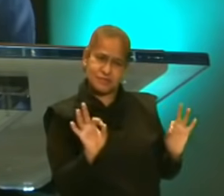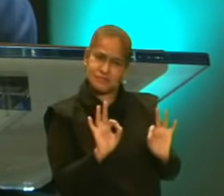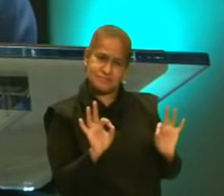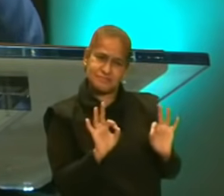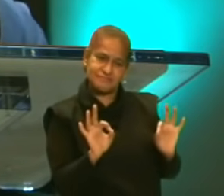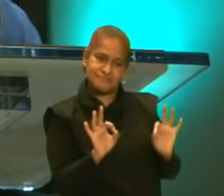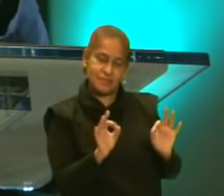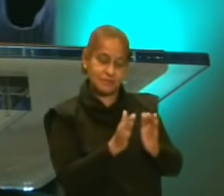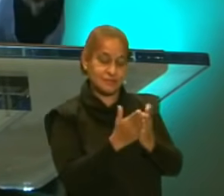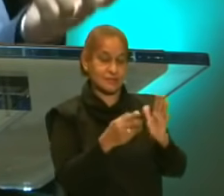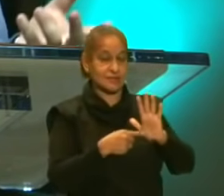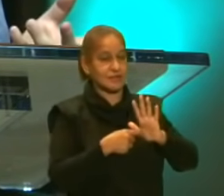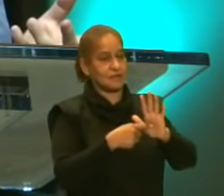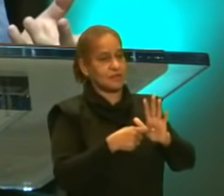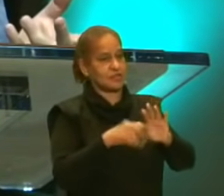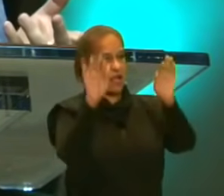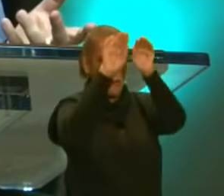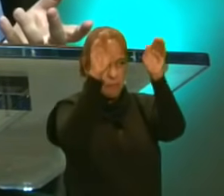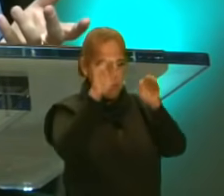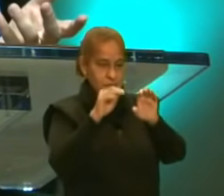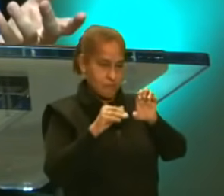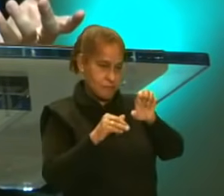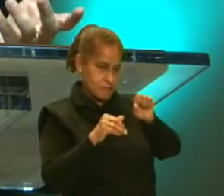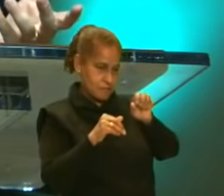que a estátua em si não é nada.